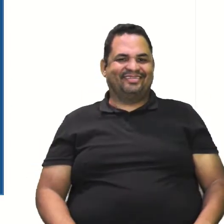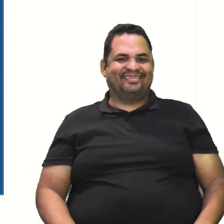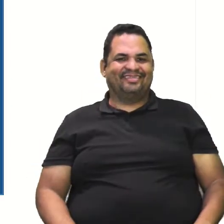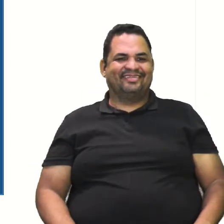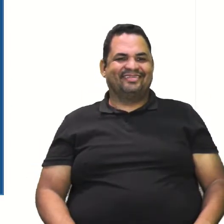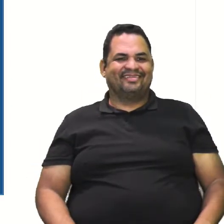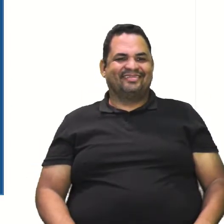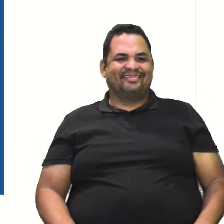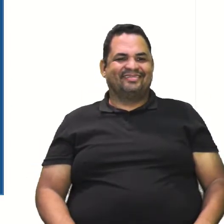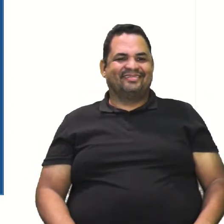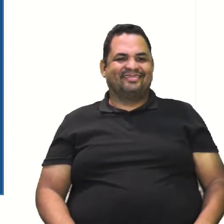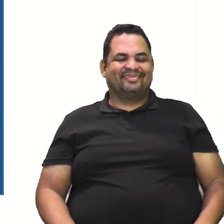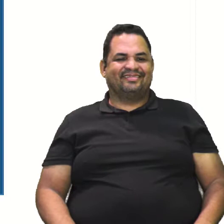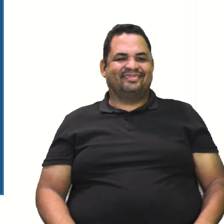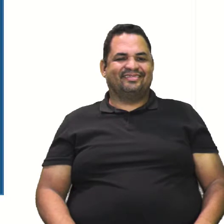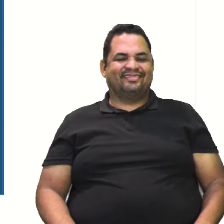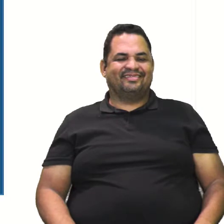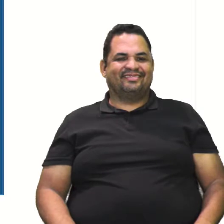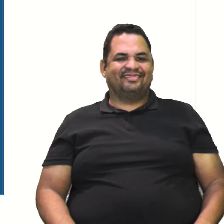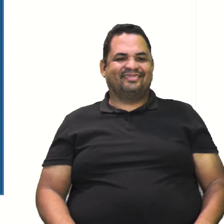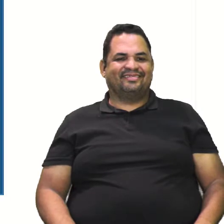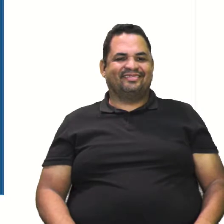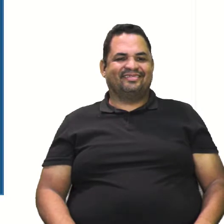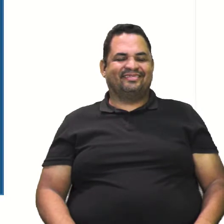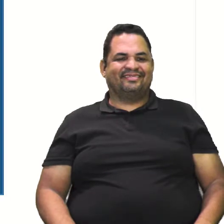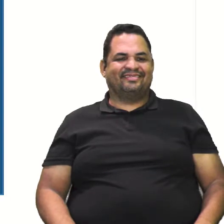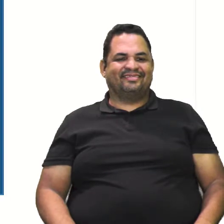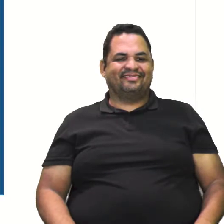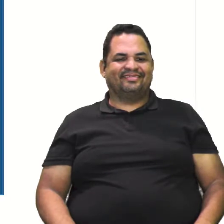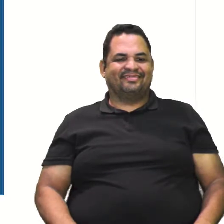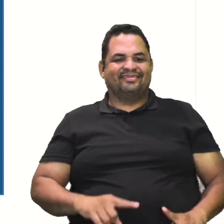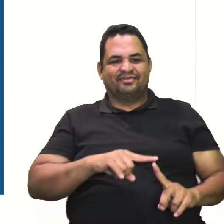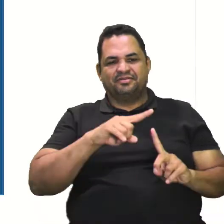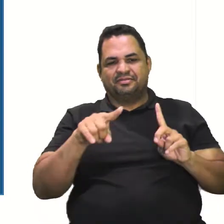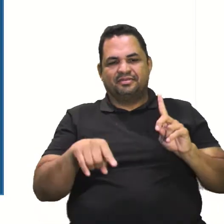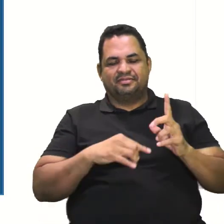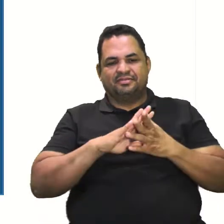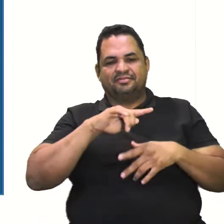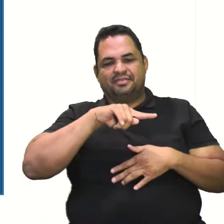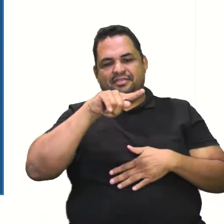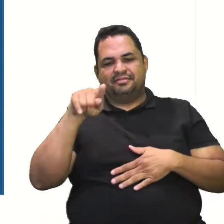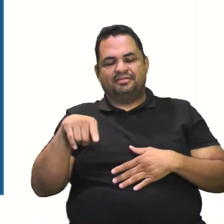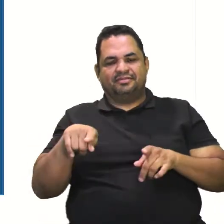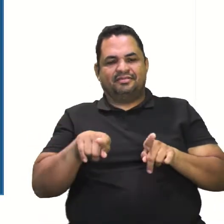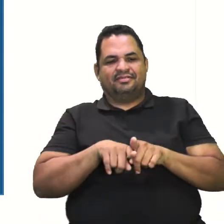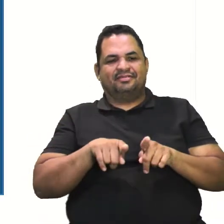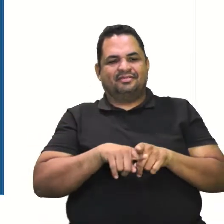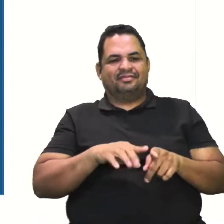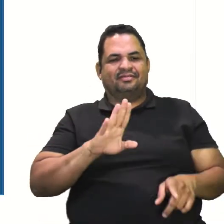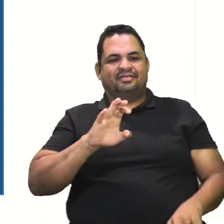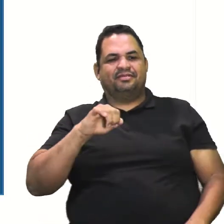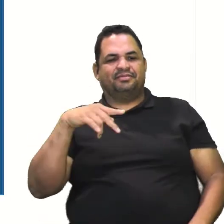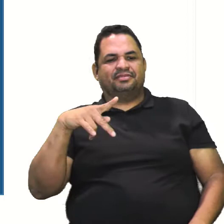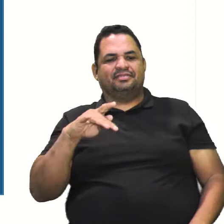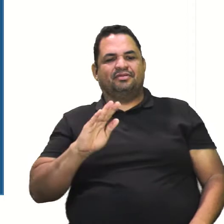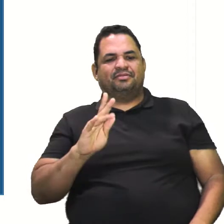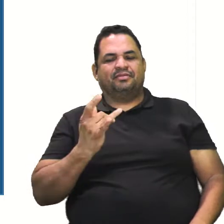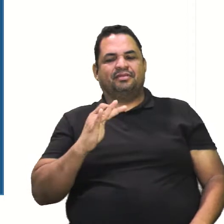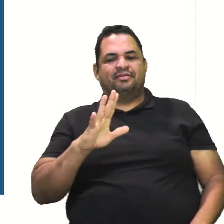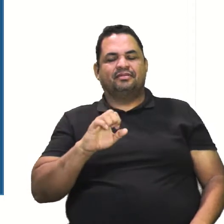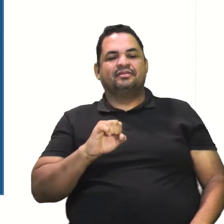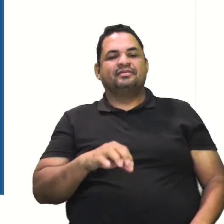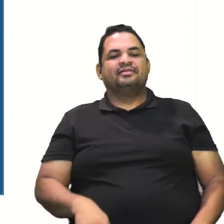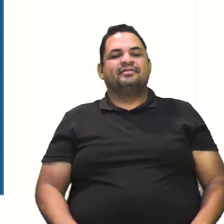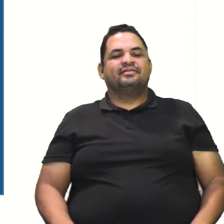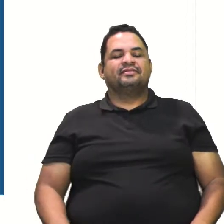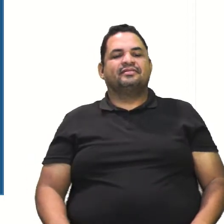Chuta bem chutadinho. Vamos ver. Vamos por Bom, a eliminatório. circunferência sabe que não é, parábola também não. Também não. Então tá ali, elipse ou hipérbole? Isso. O que